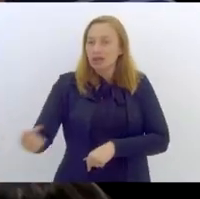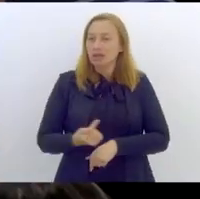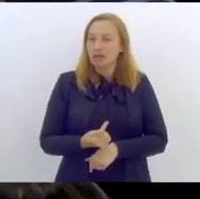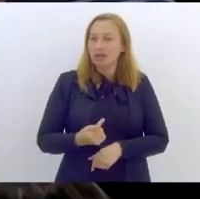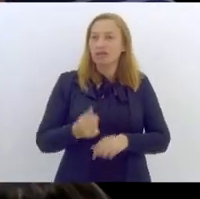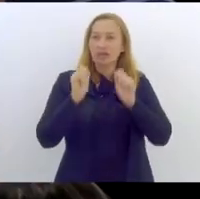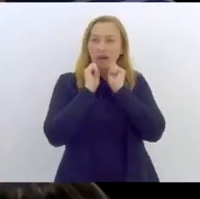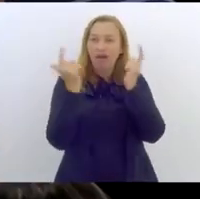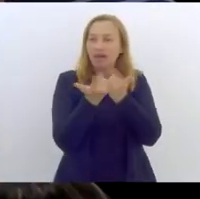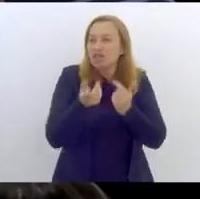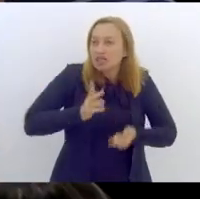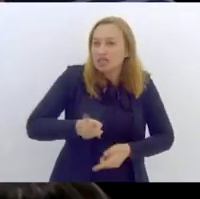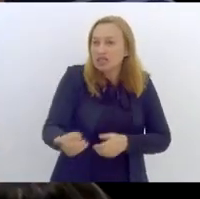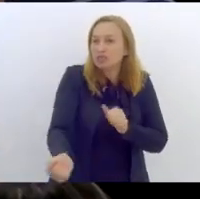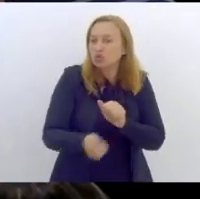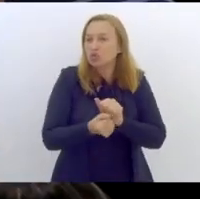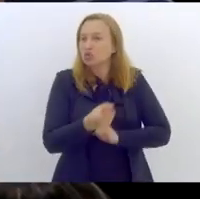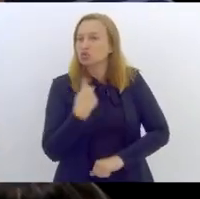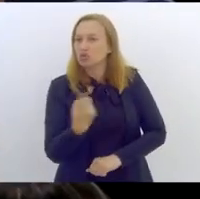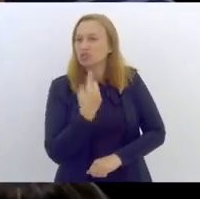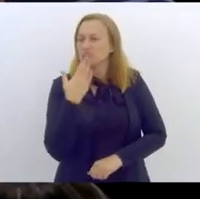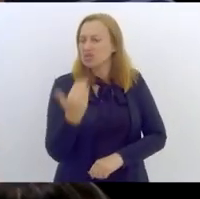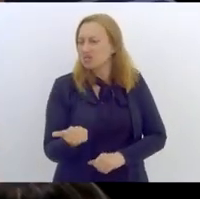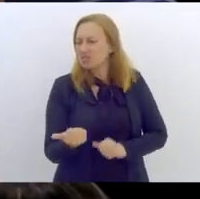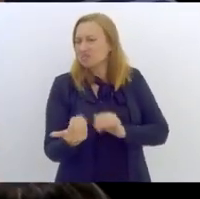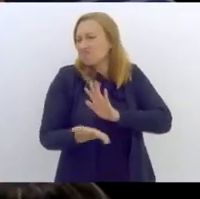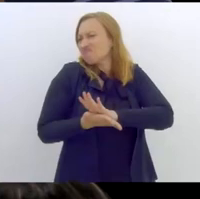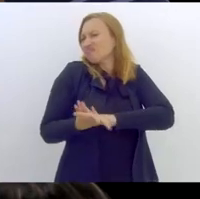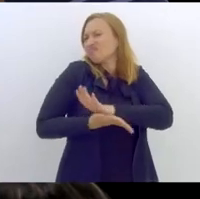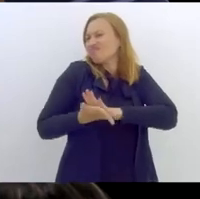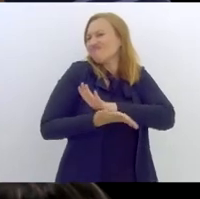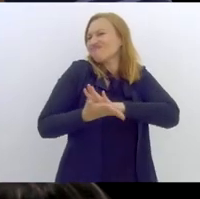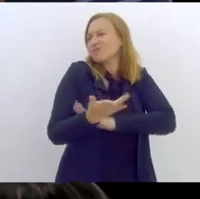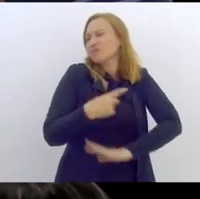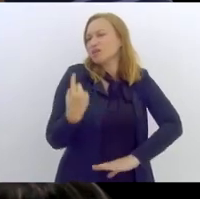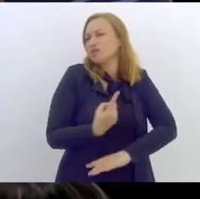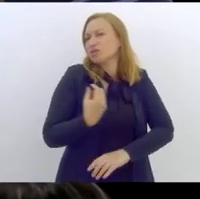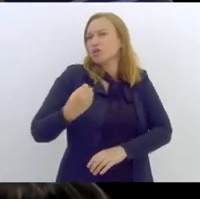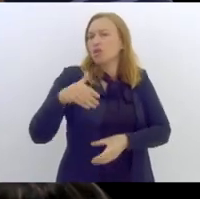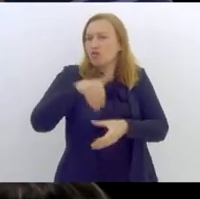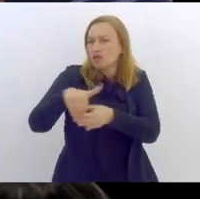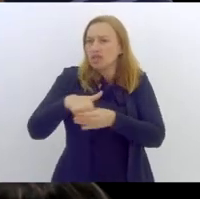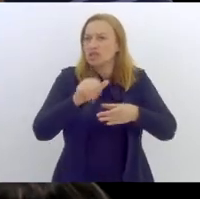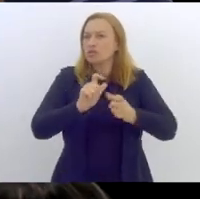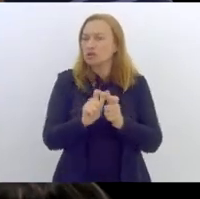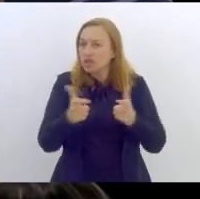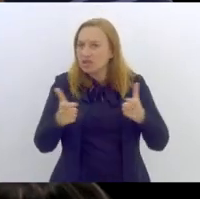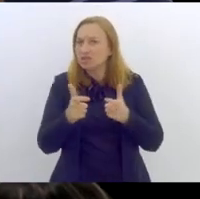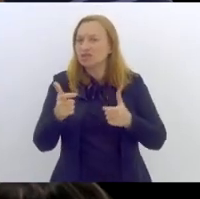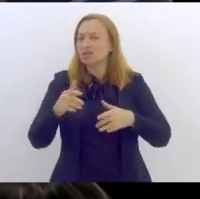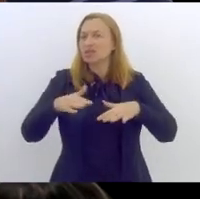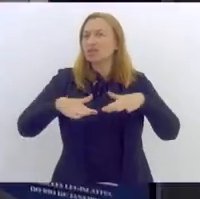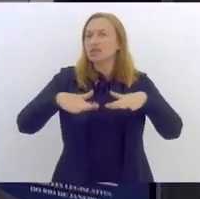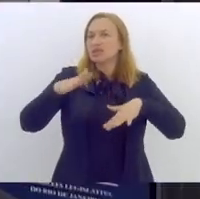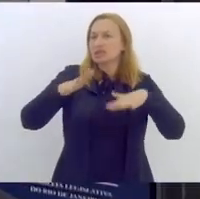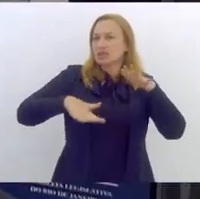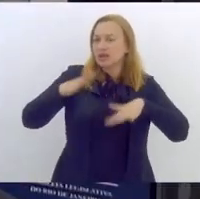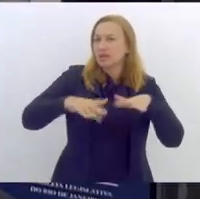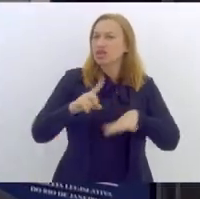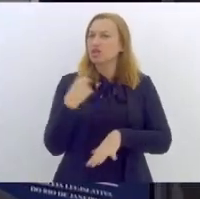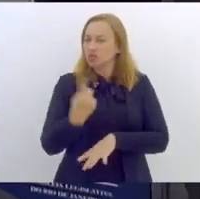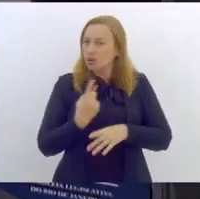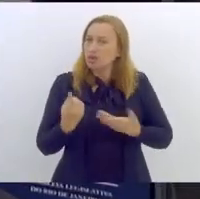sempre teve com a gente nunca pediu nada candidato tiveram uma grande votação sem depender de candidatos aí foi muito bom que vocês fizeram